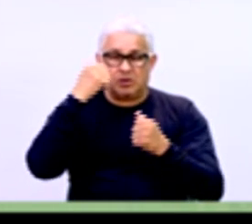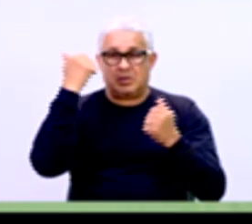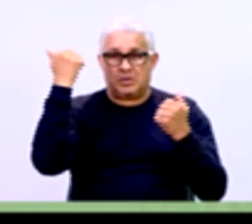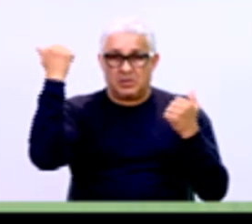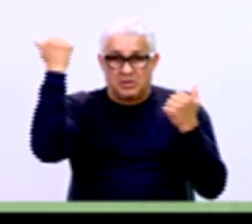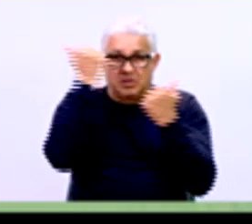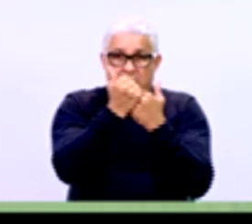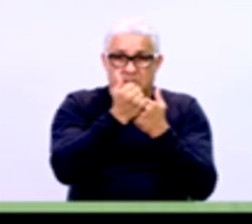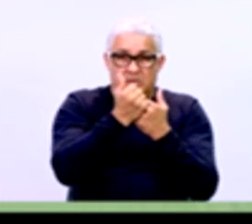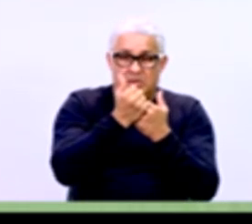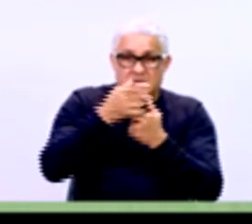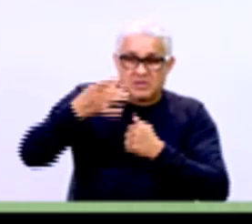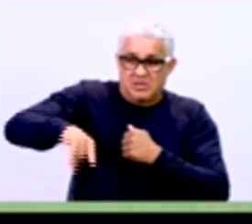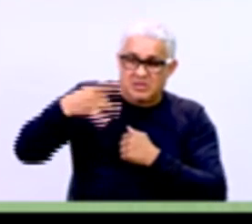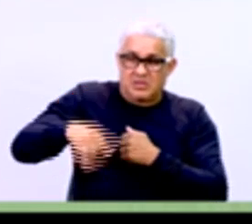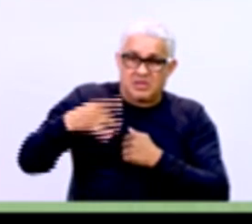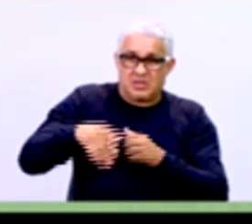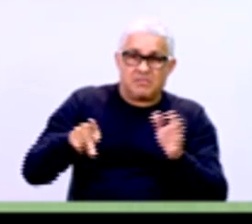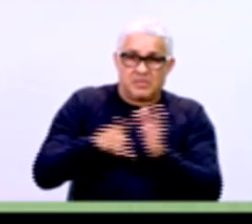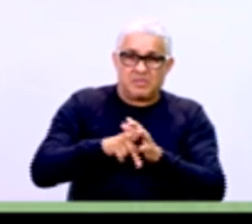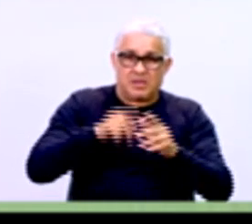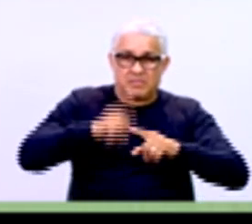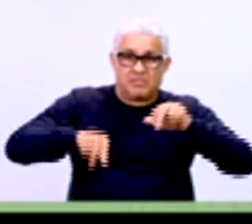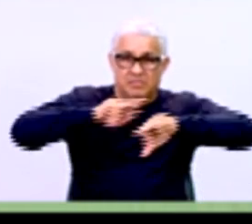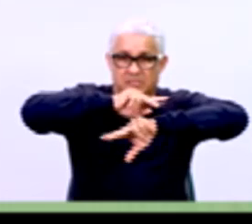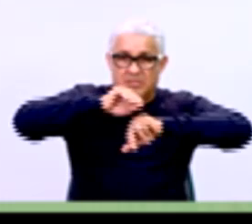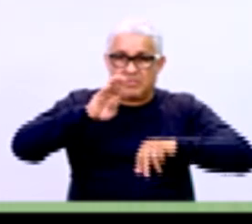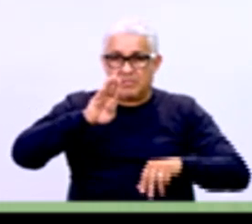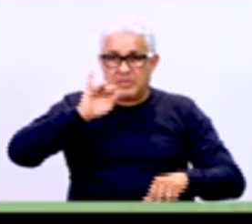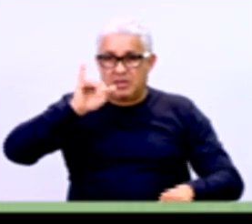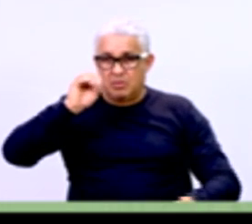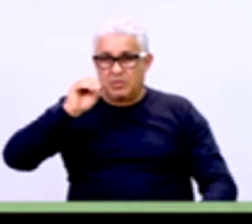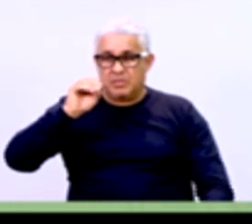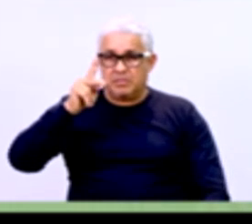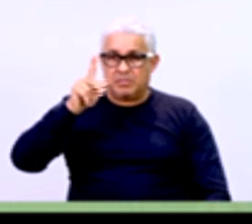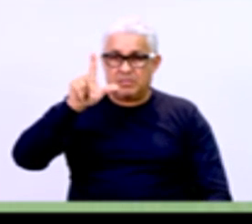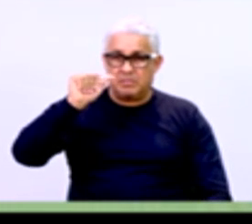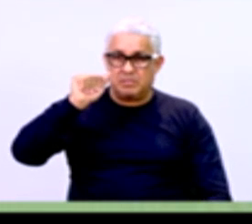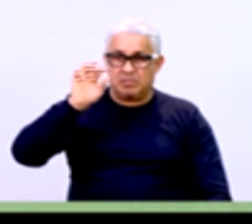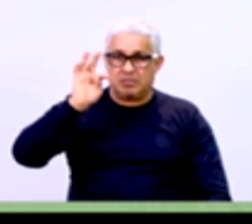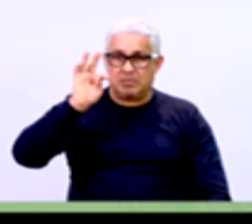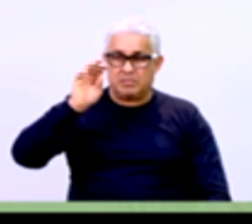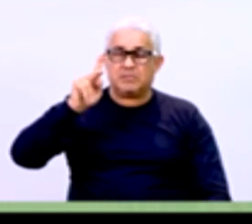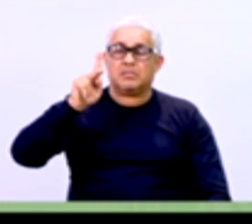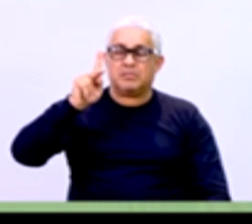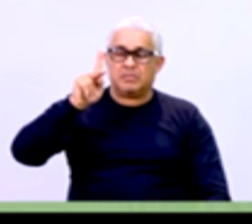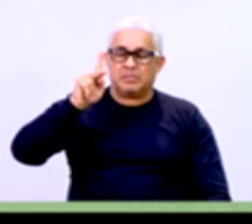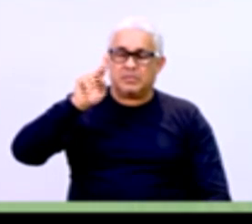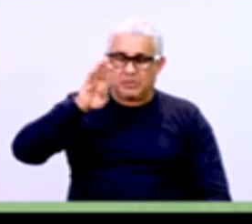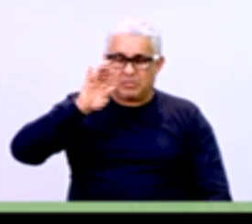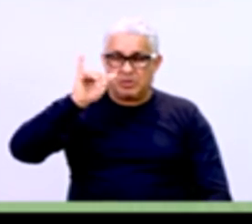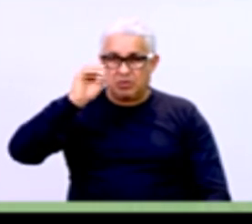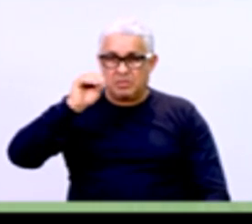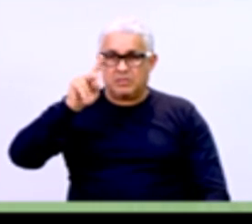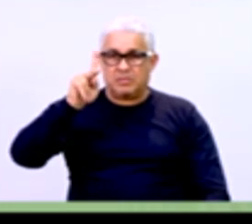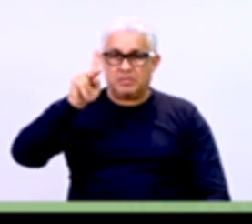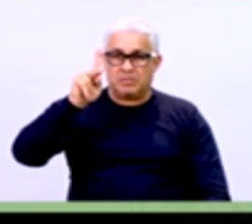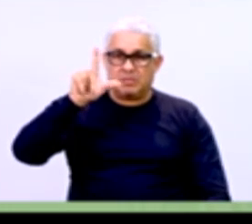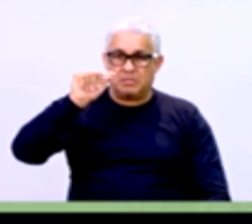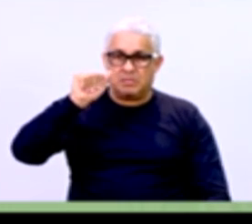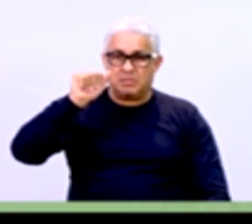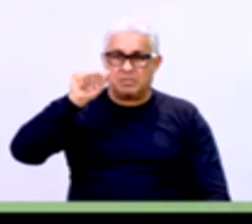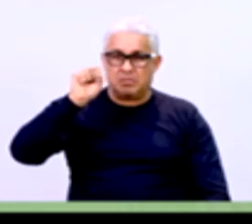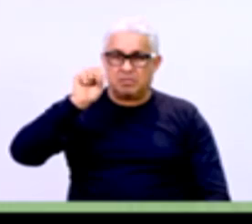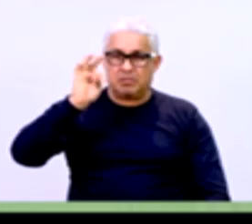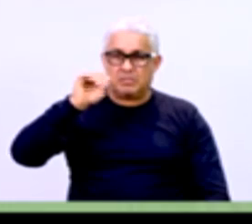o plástico convencional por material bioplástico, chamado de bioplástico, que é um material produzido a partir do milho. Então, já